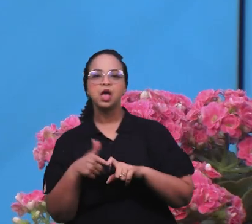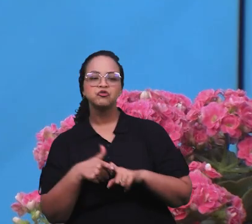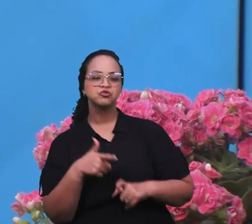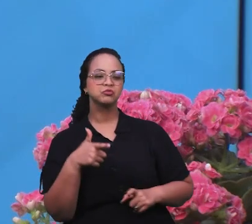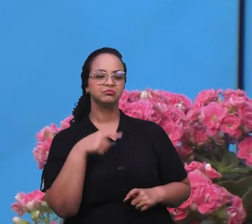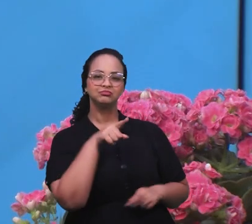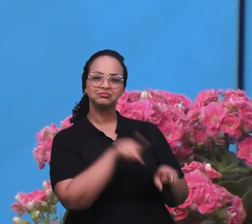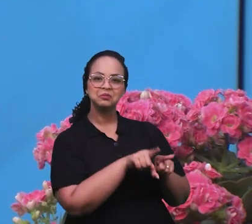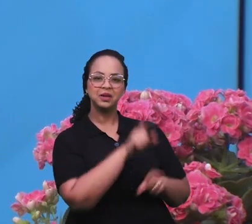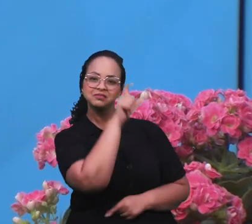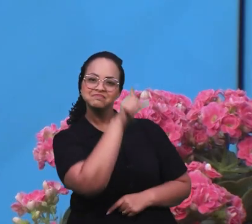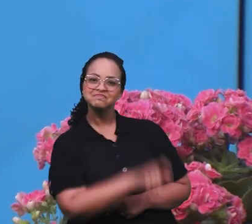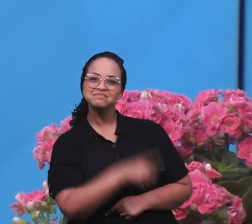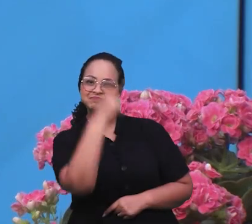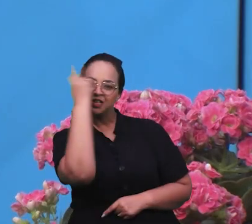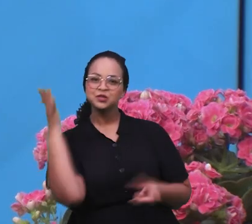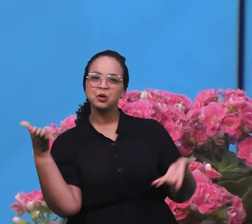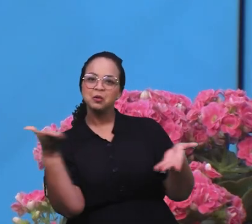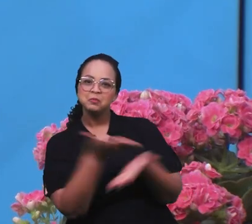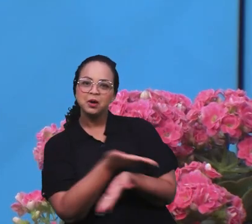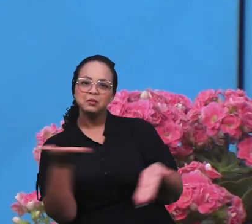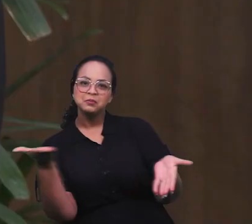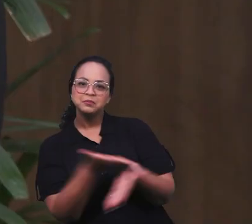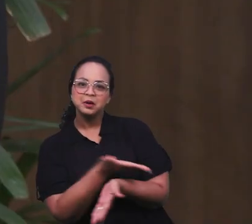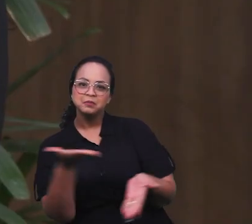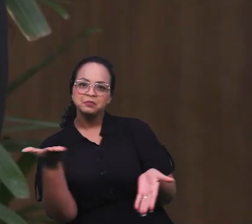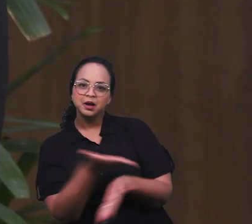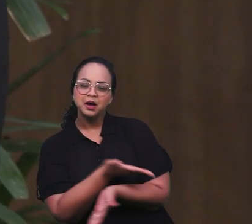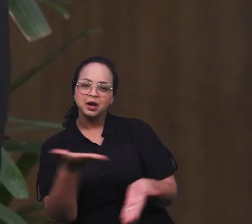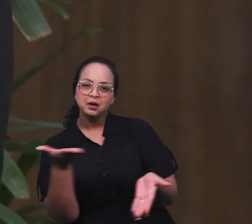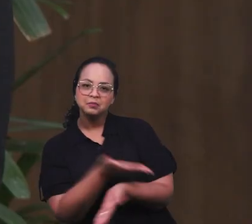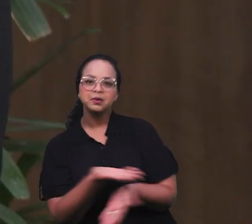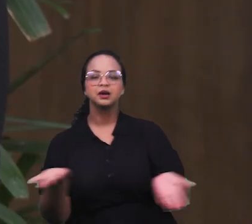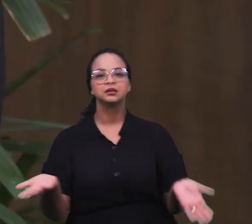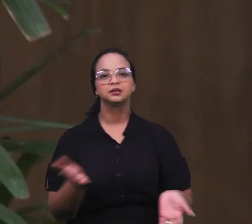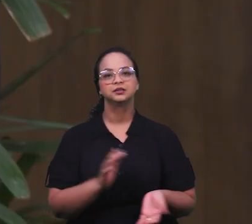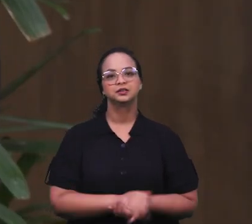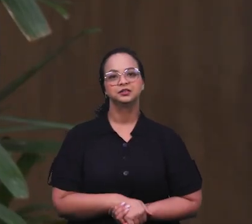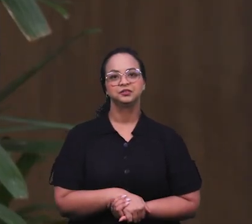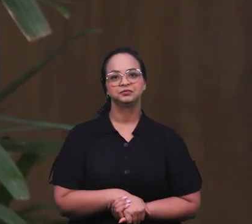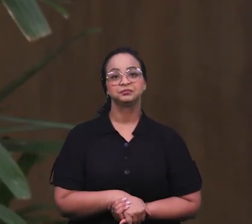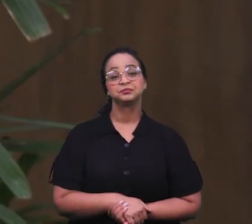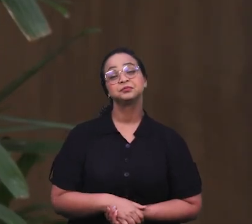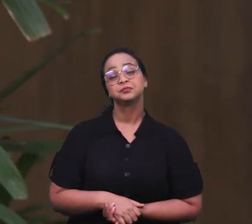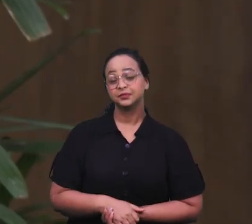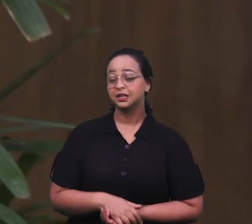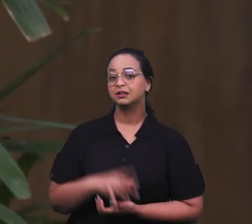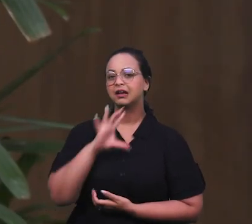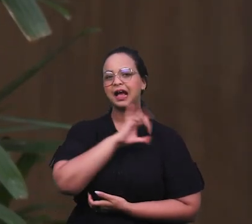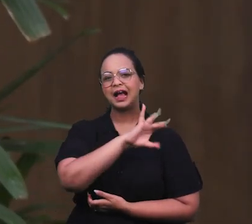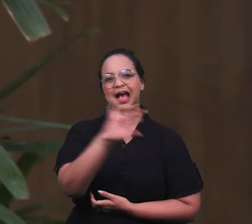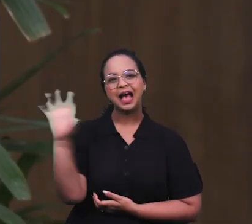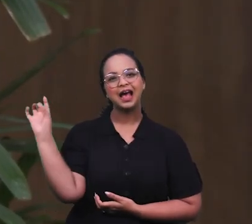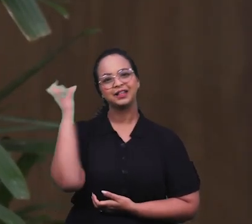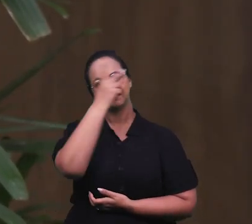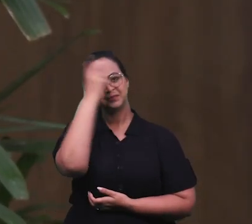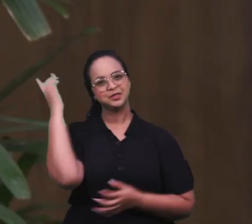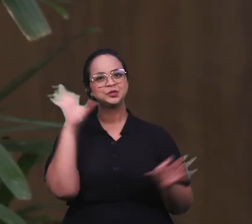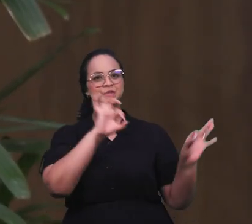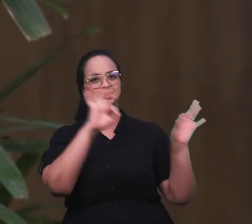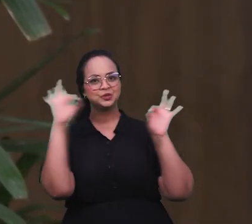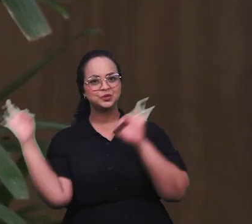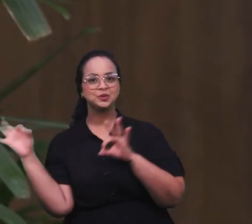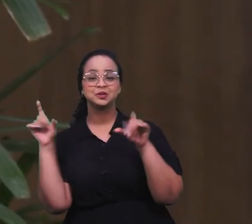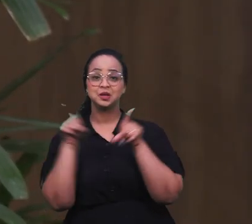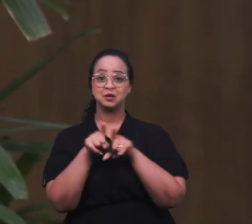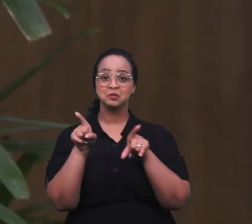estar aqui e estou à disposição para as próximas. muito obrigada. Agradeço também a cada um dos nossos telespectadores.